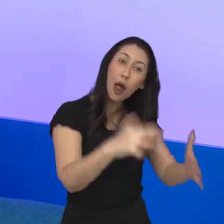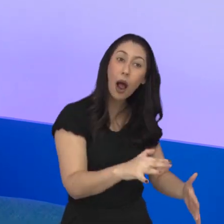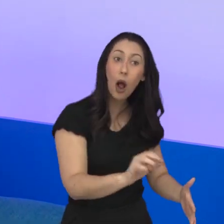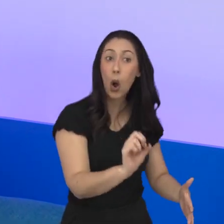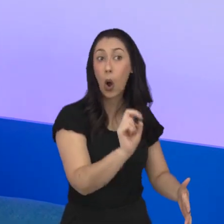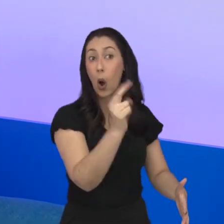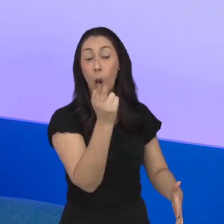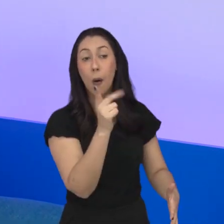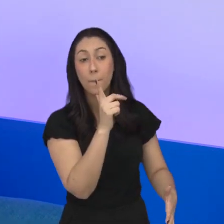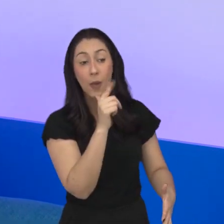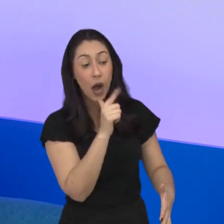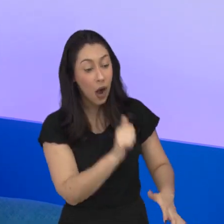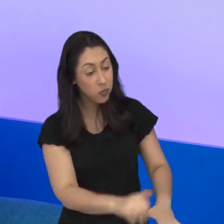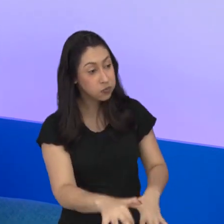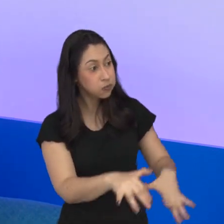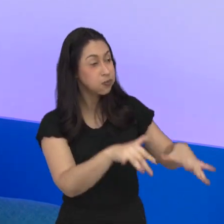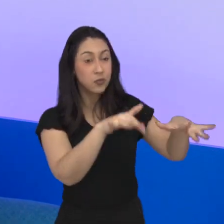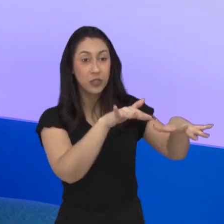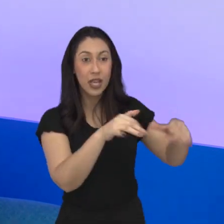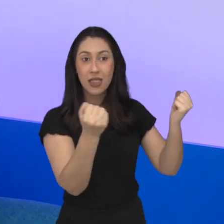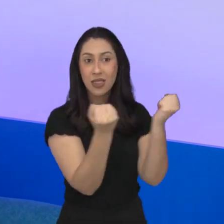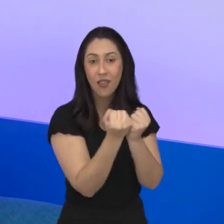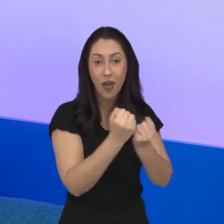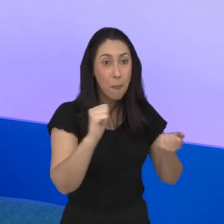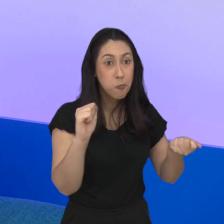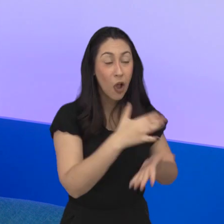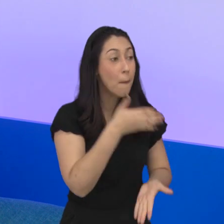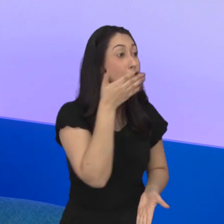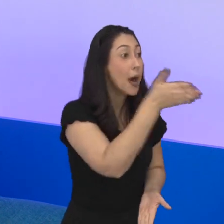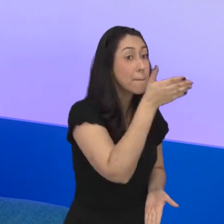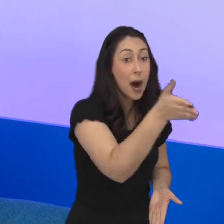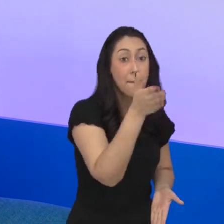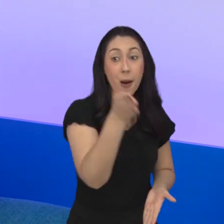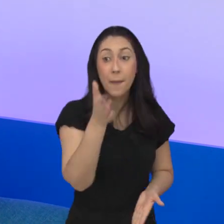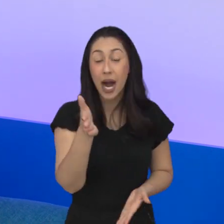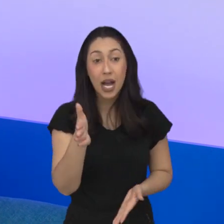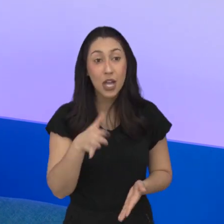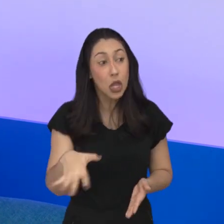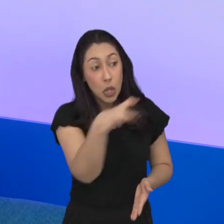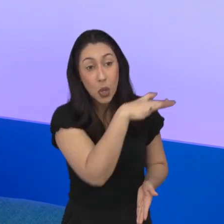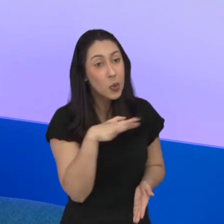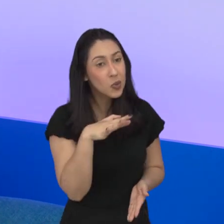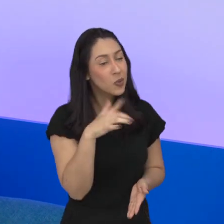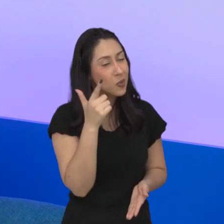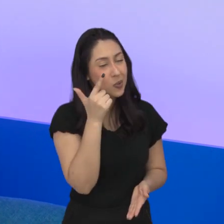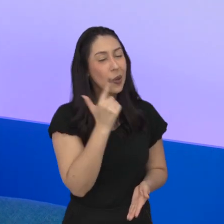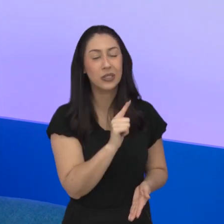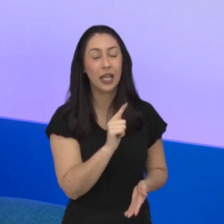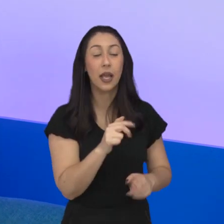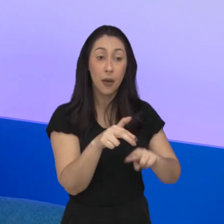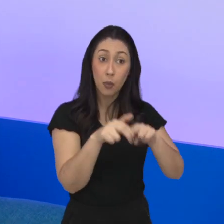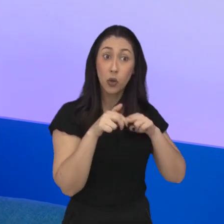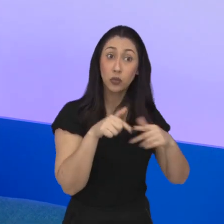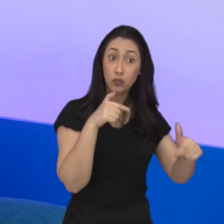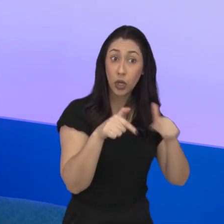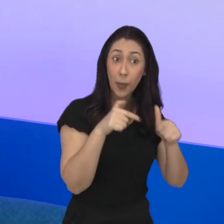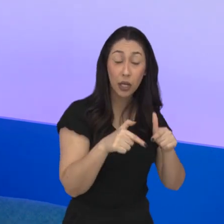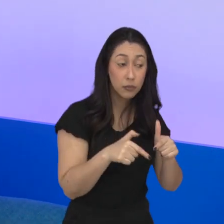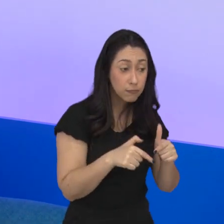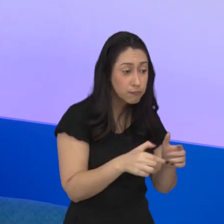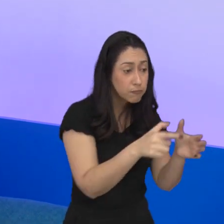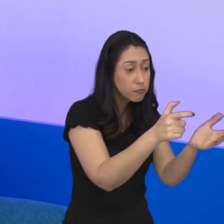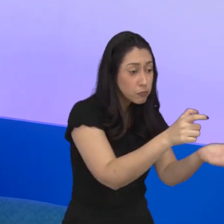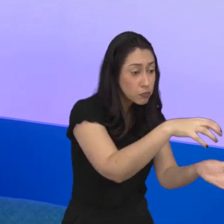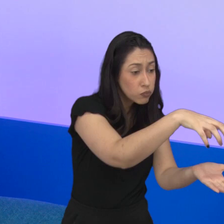ou uma inundação, bem provável que a Defesa Civil não vai conseguir ir em todos os pontos em que a gente tem o risco. Então, esse trabalho